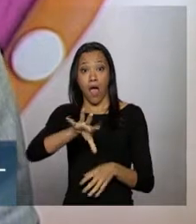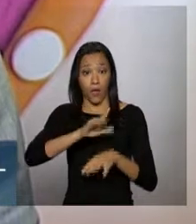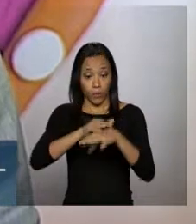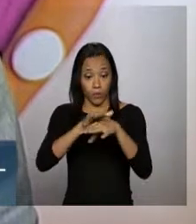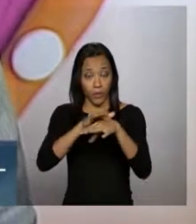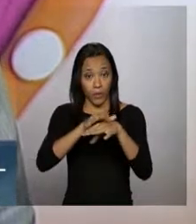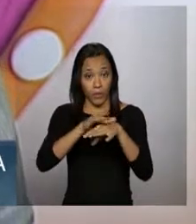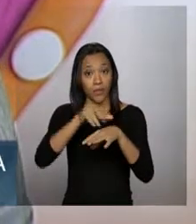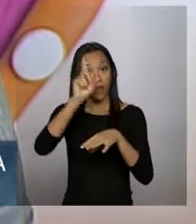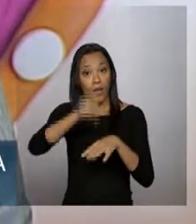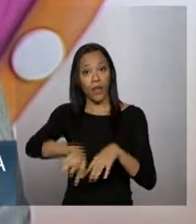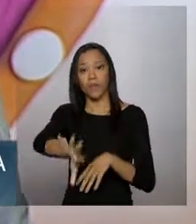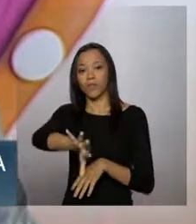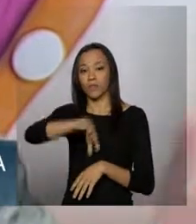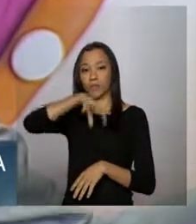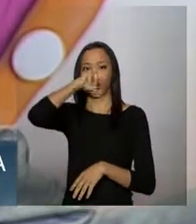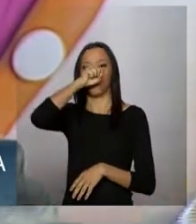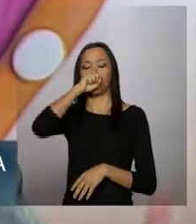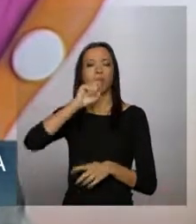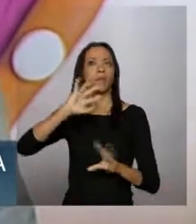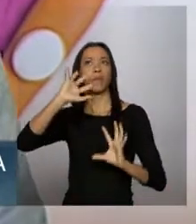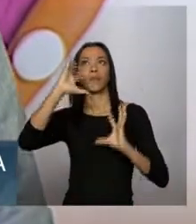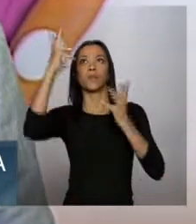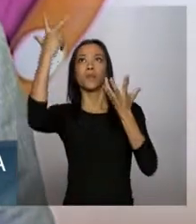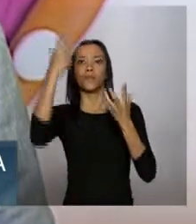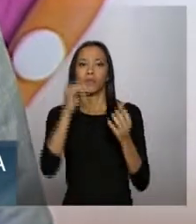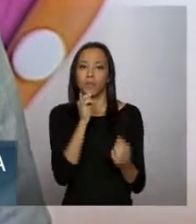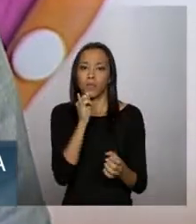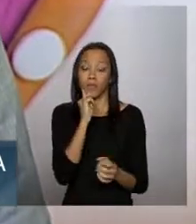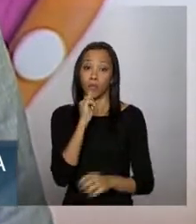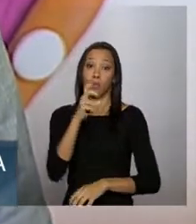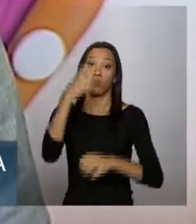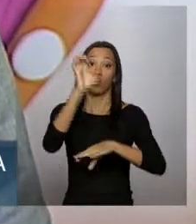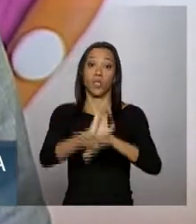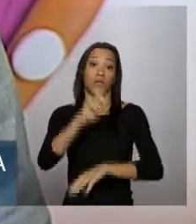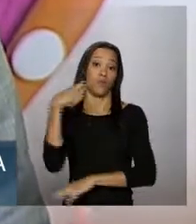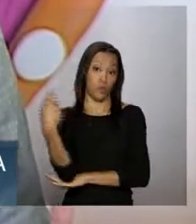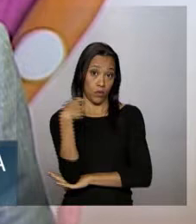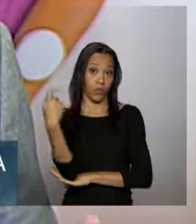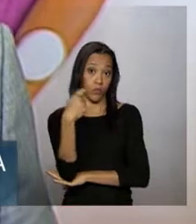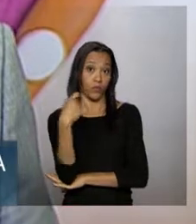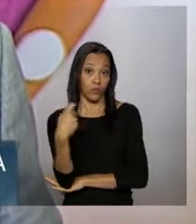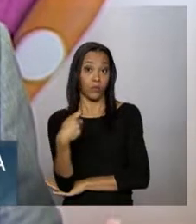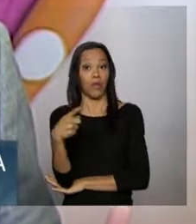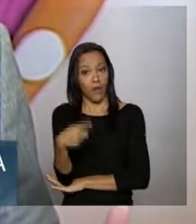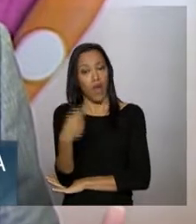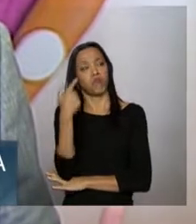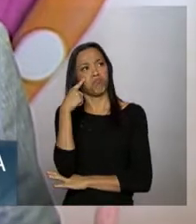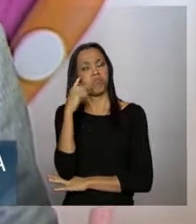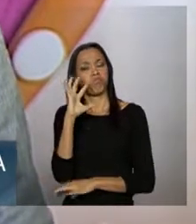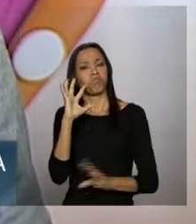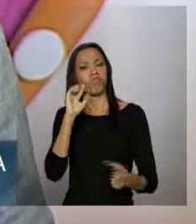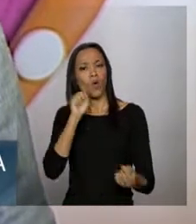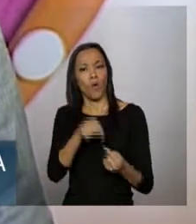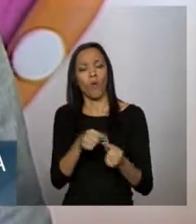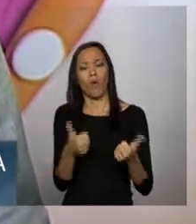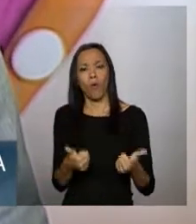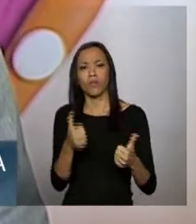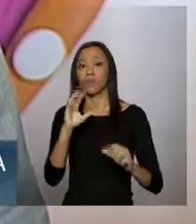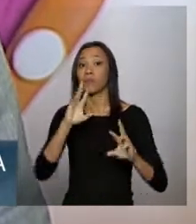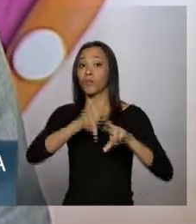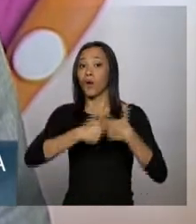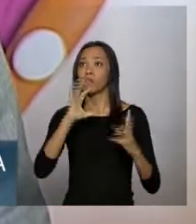característica sazonal. A iniciativa, por exemplo, do Rio Grande do Sul é uma iniciativa extremamente coerente, tecnicamente adequada,